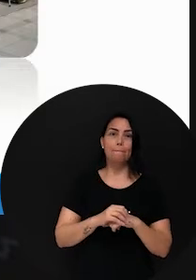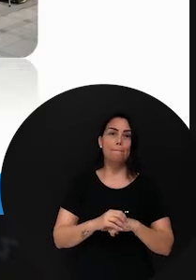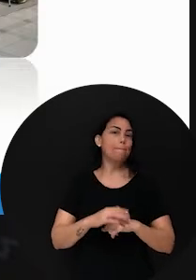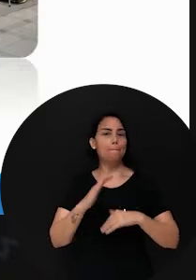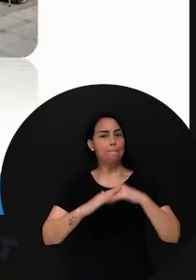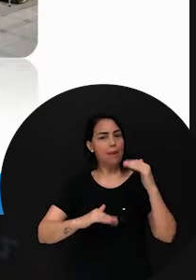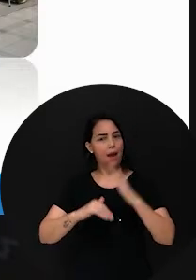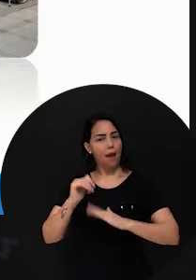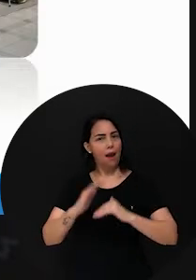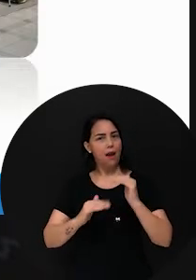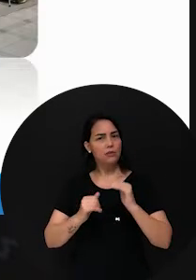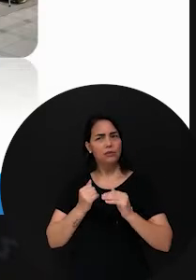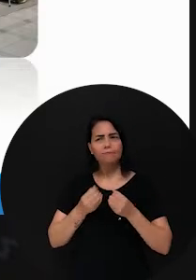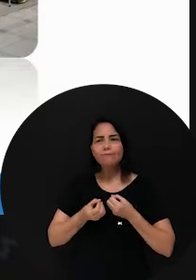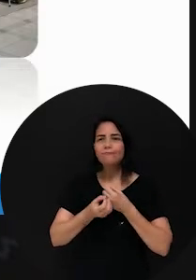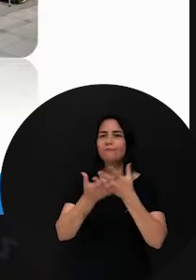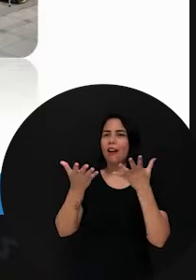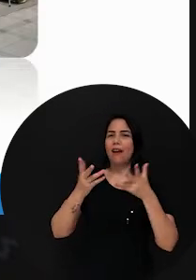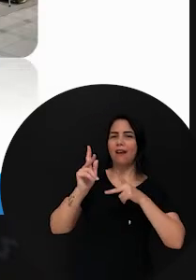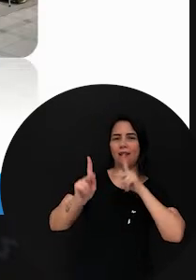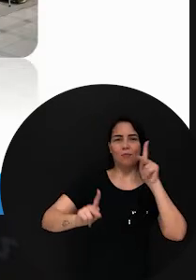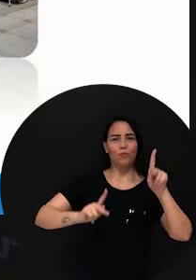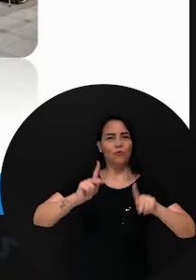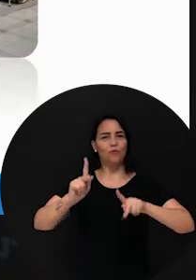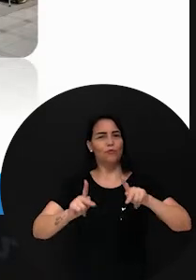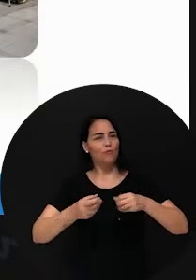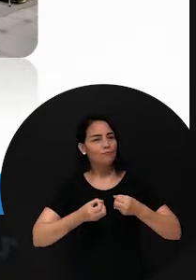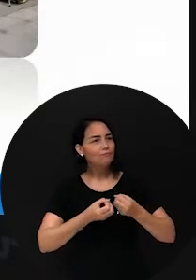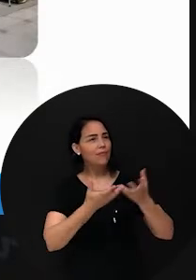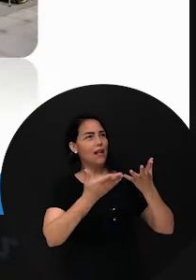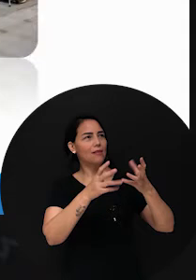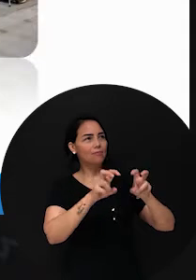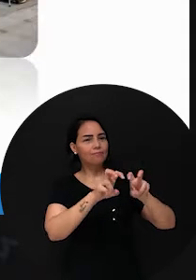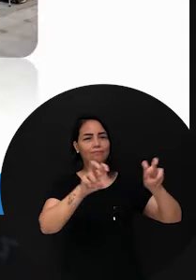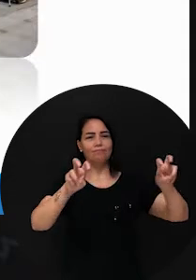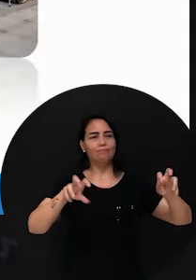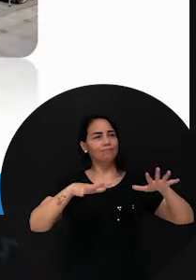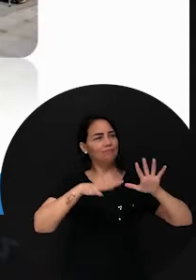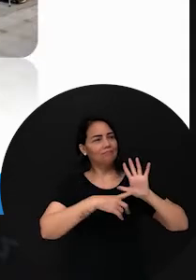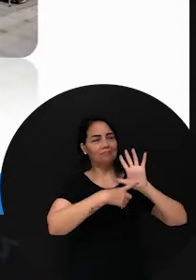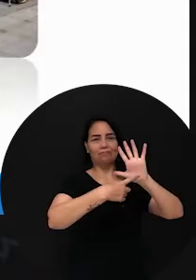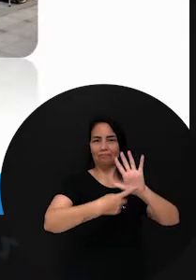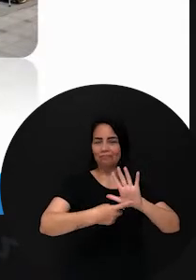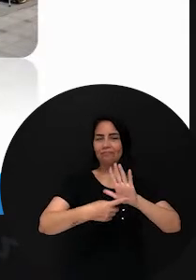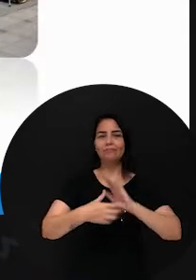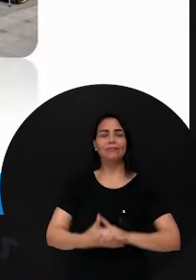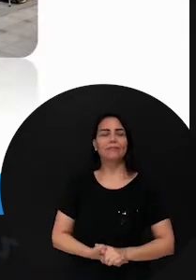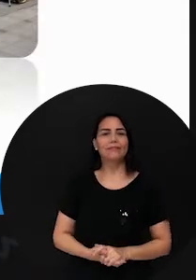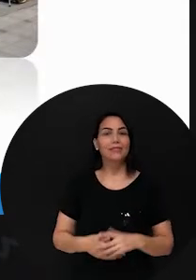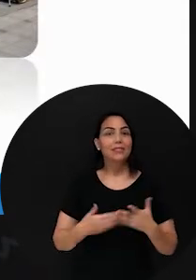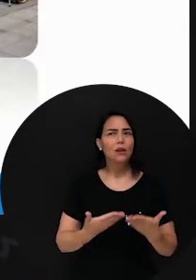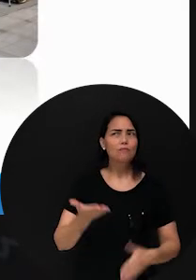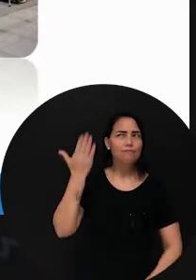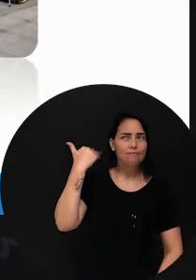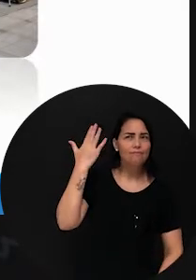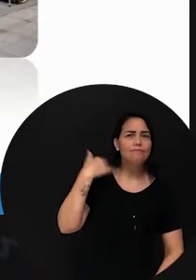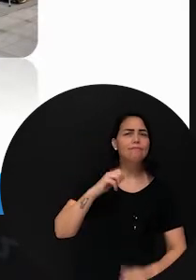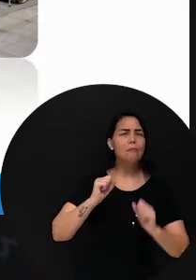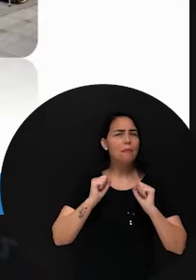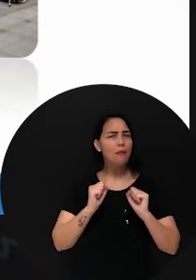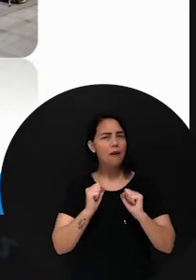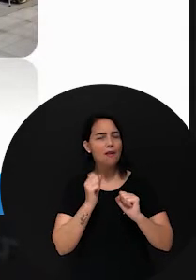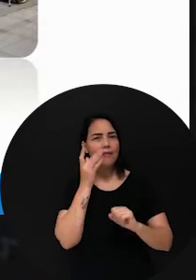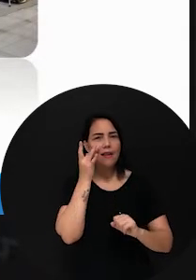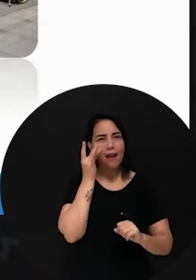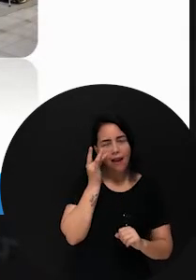para o público, ela vai para o palco, né? Então, a gente, na época ainda que a gente estava podendo fazer presencial, a